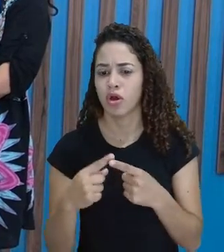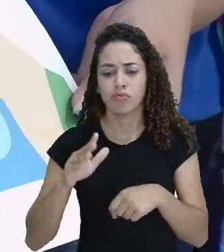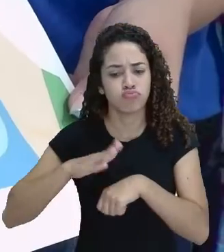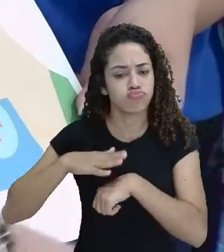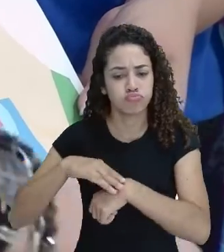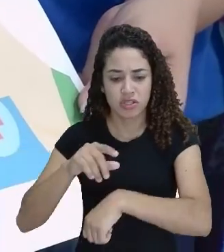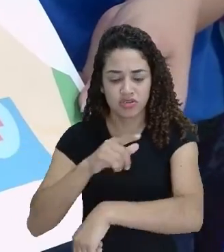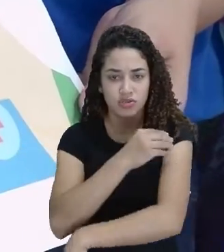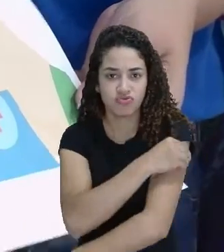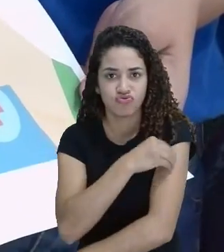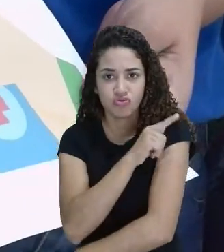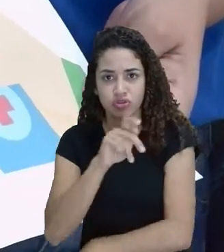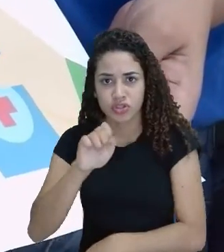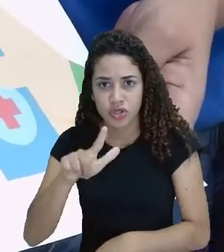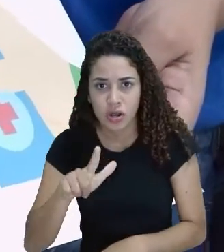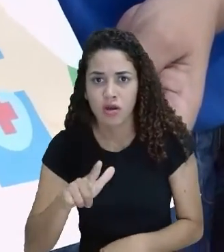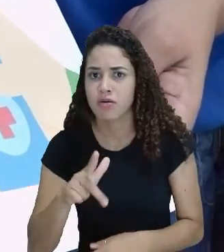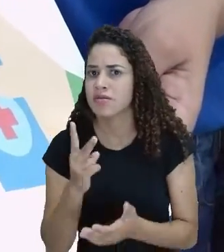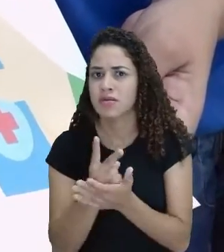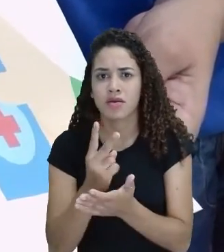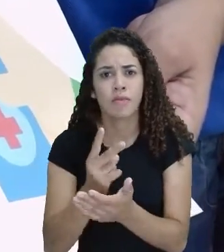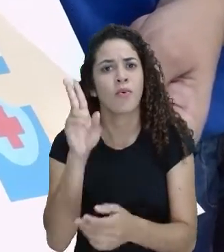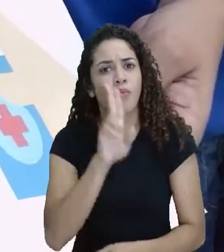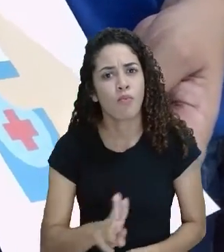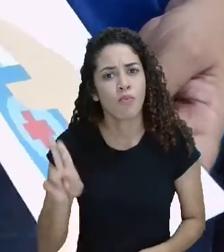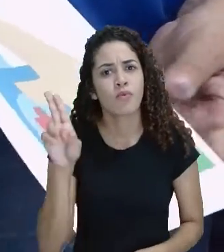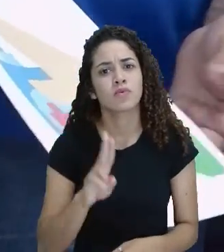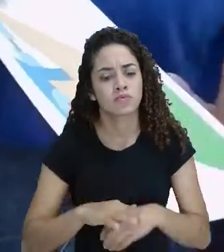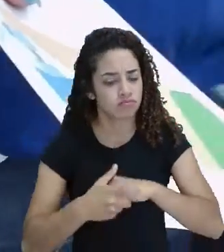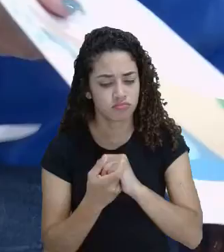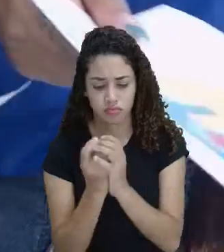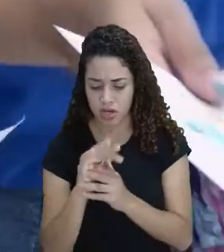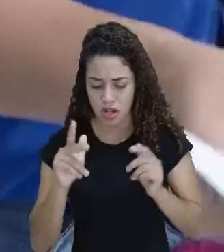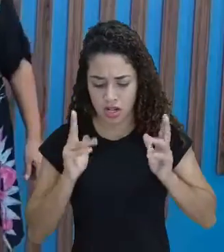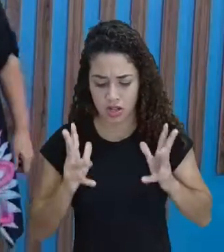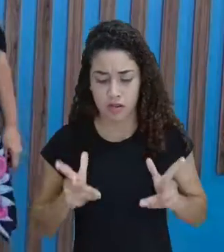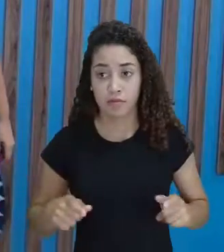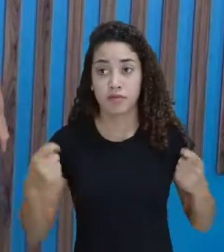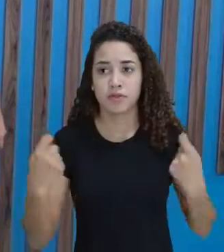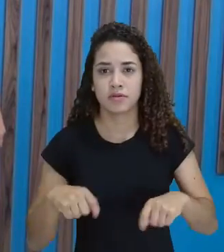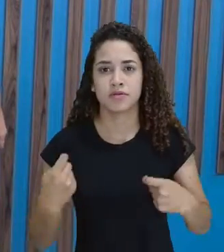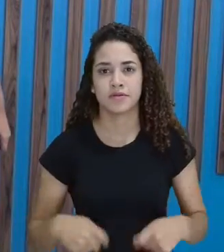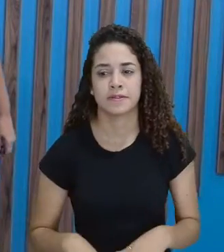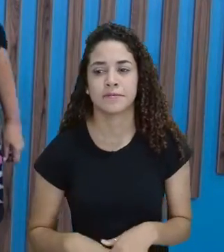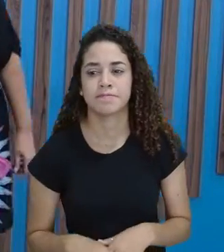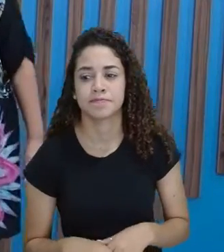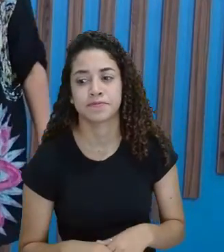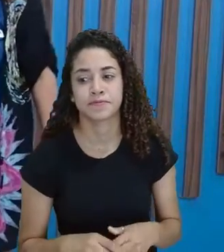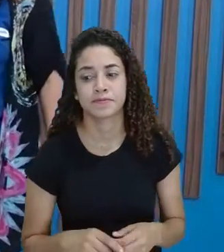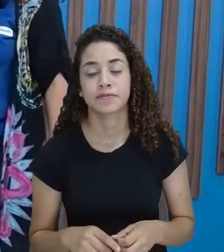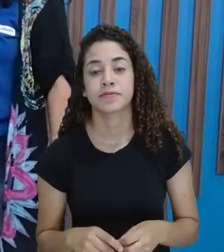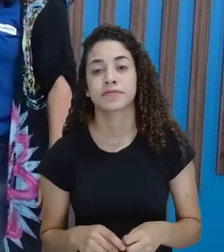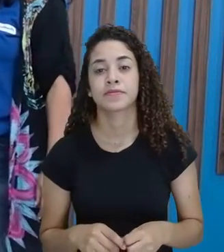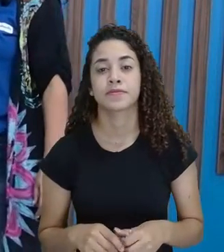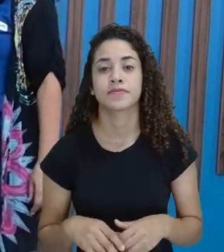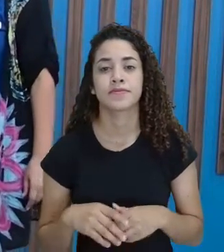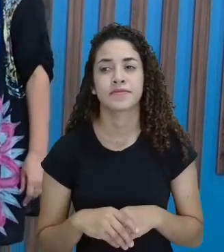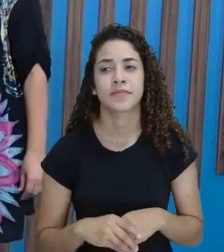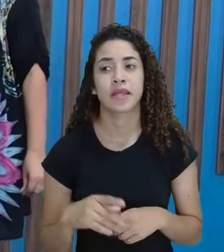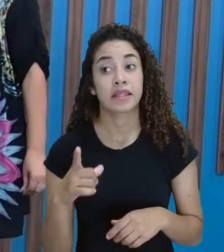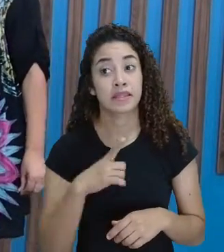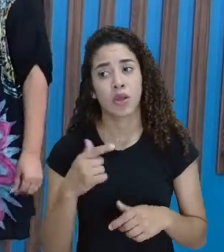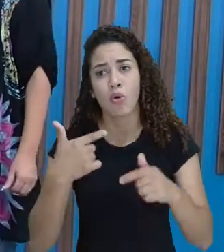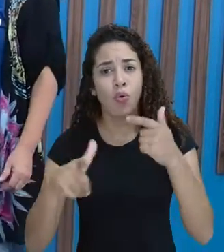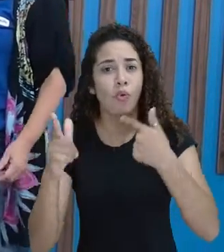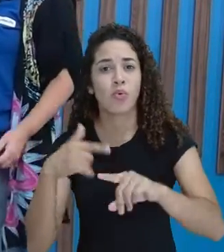Né? As mãos precisam estar bem limpinhas constantemente. E o tempo voa. Vou botar aqui bem pertinho. Tinha mais